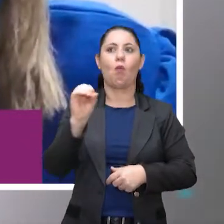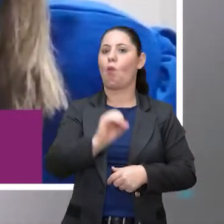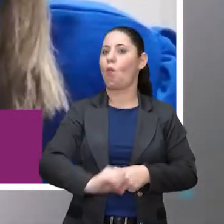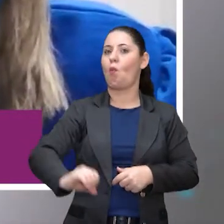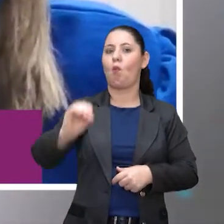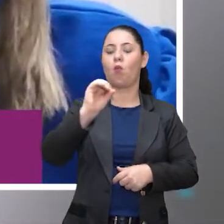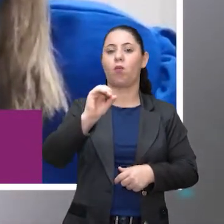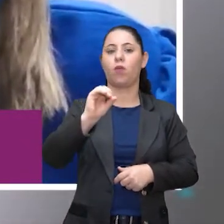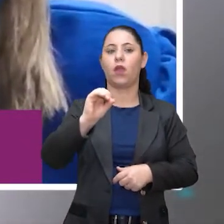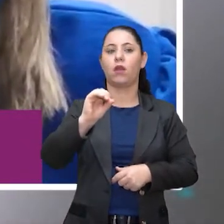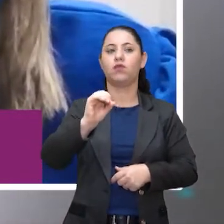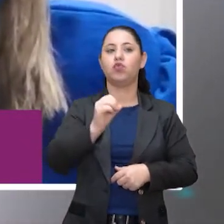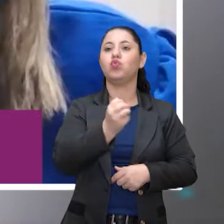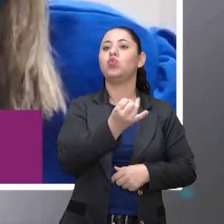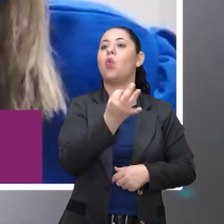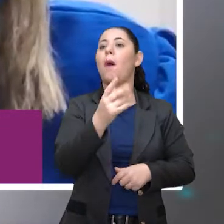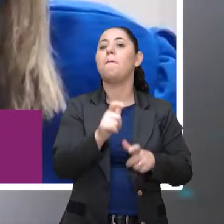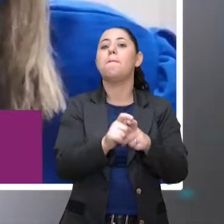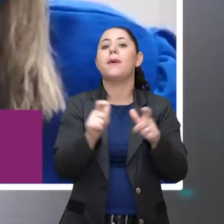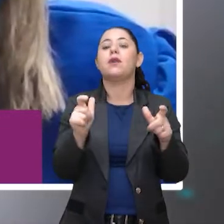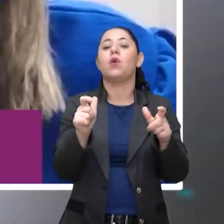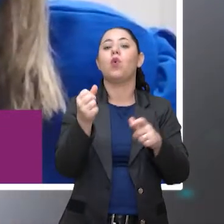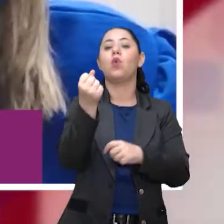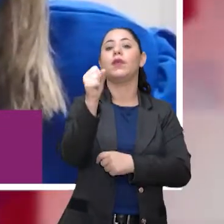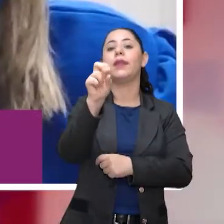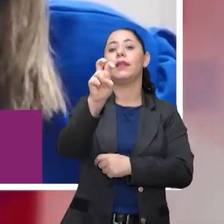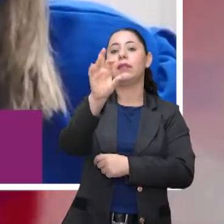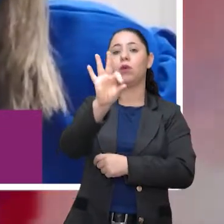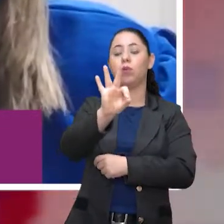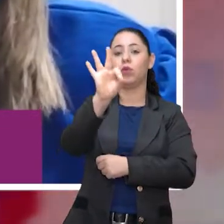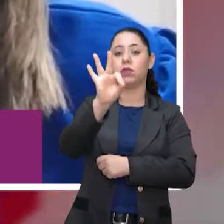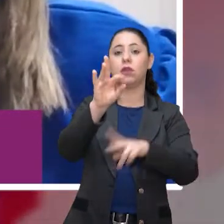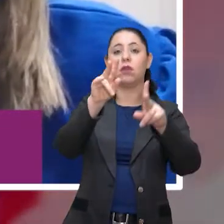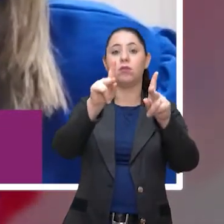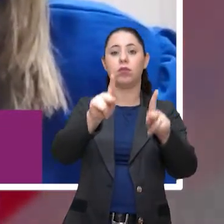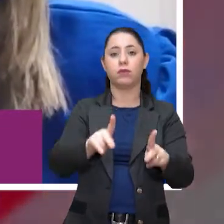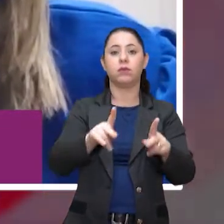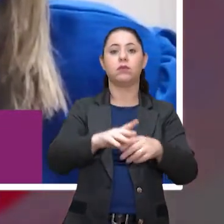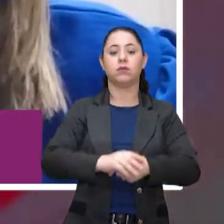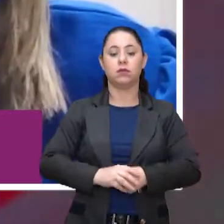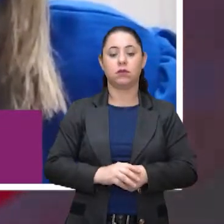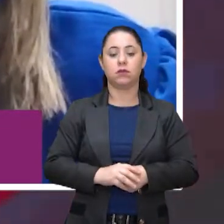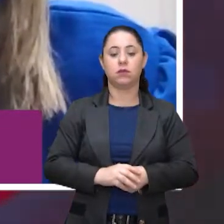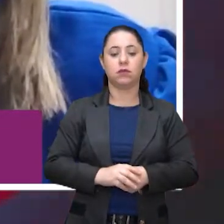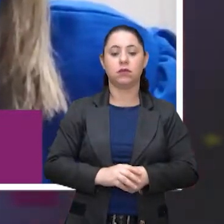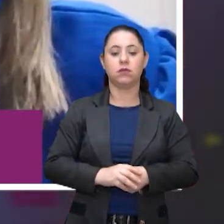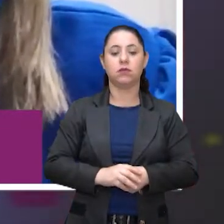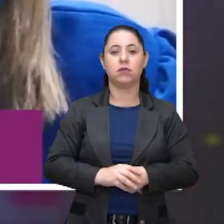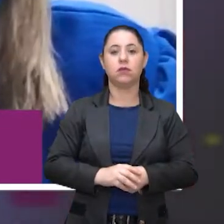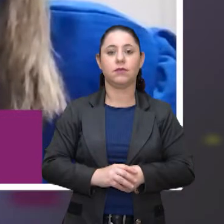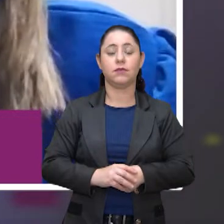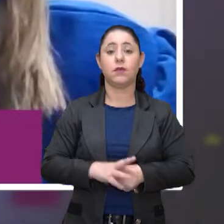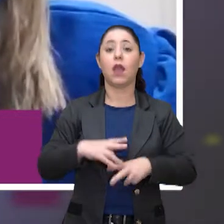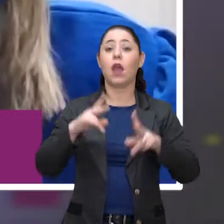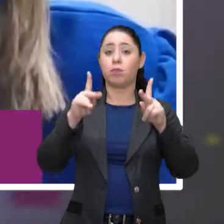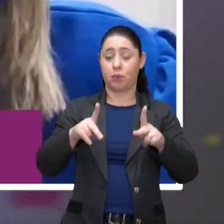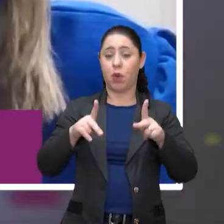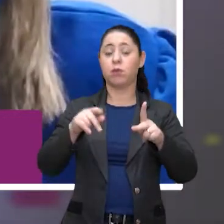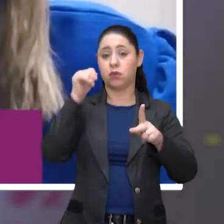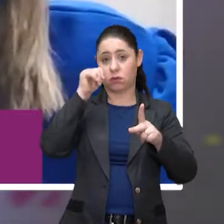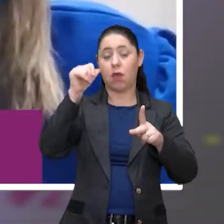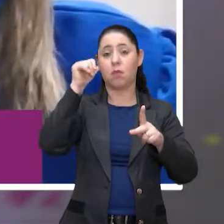Nenhum. A grande maioria não tem fator de risco. 85% da população feminina que tem câncer de mama não tem